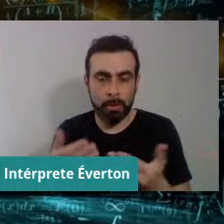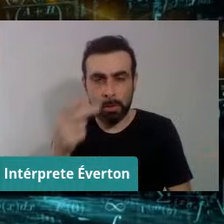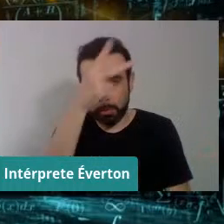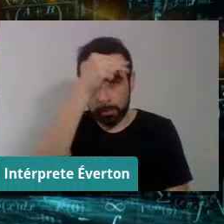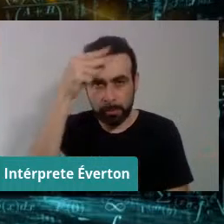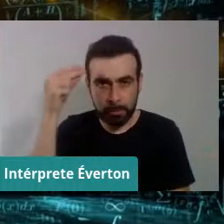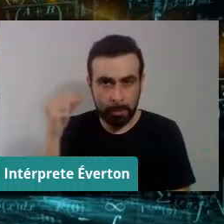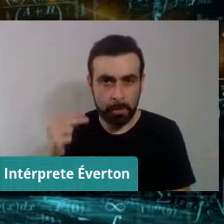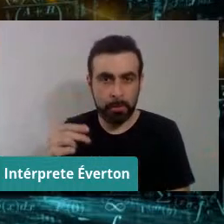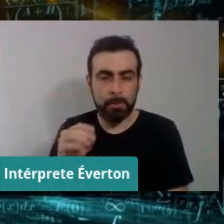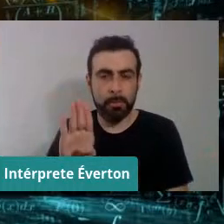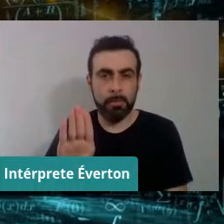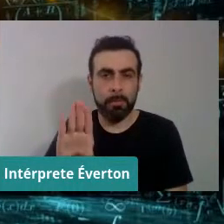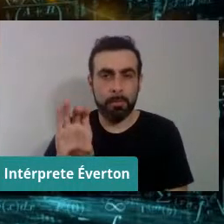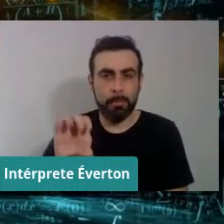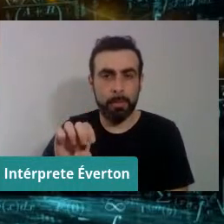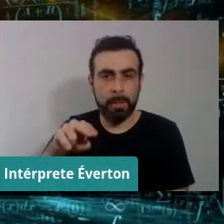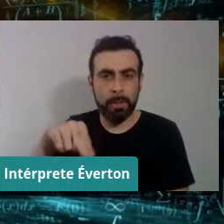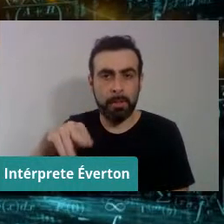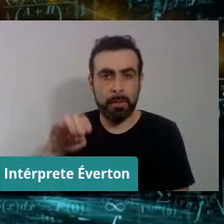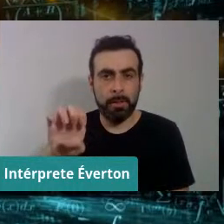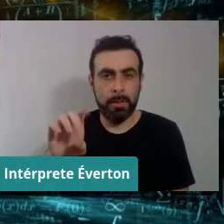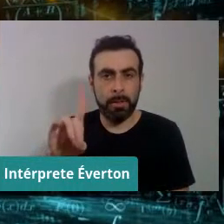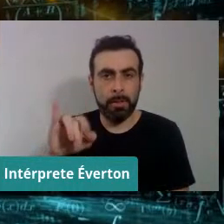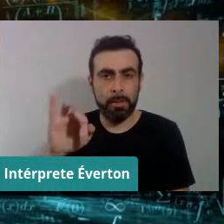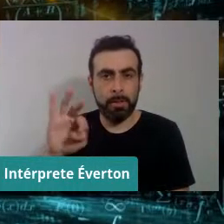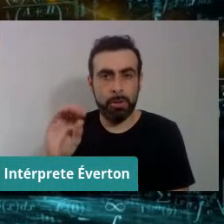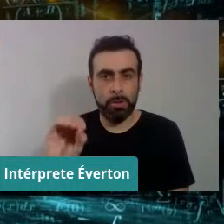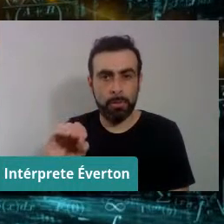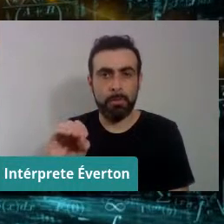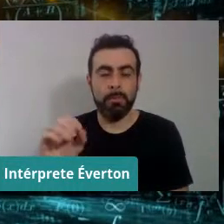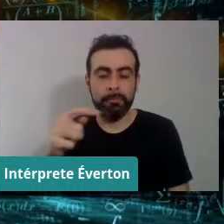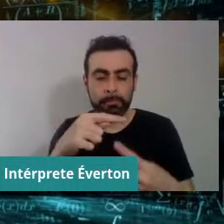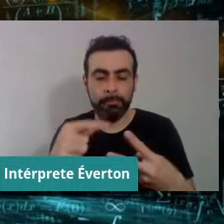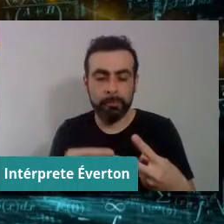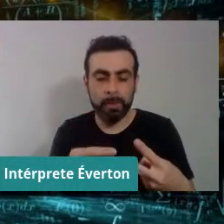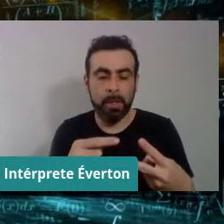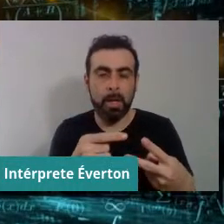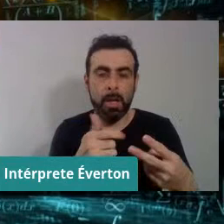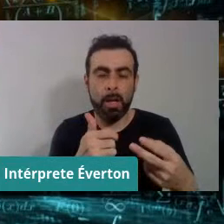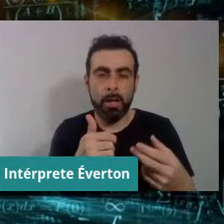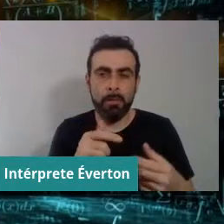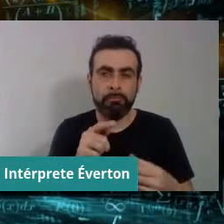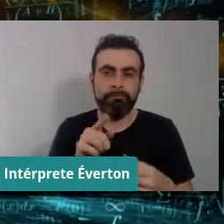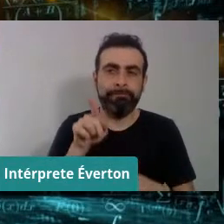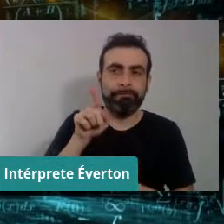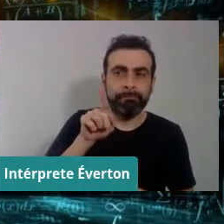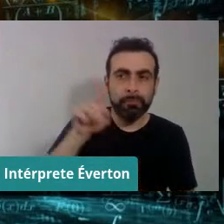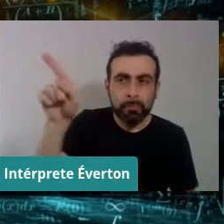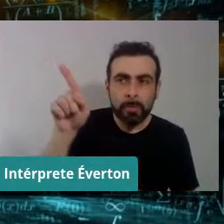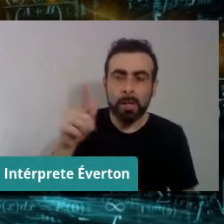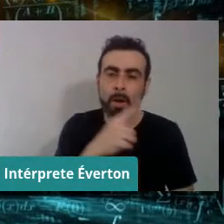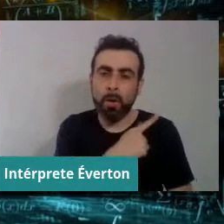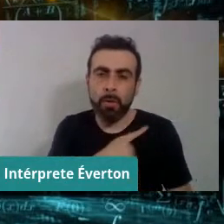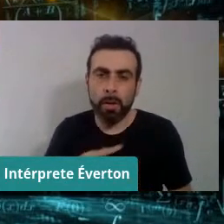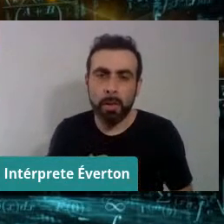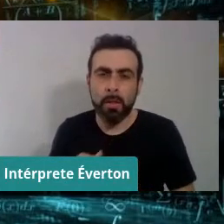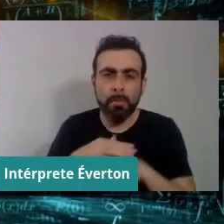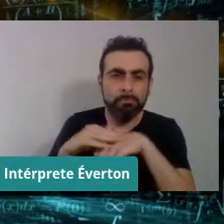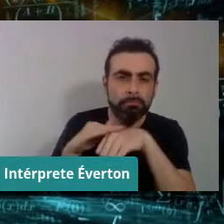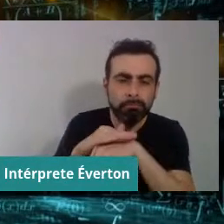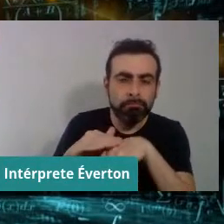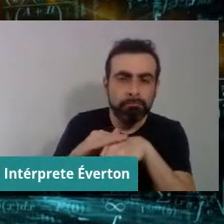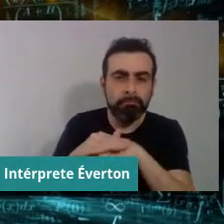municipal, senhor Benedito Moreira, foram até Curitiba conversar com o então governador, na época, o